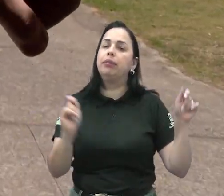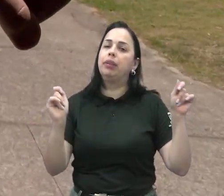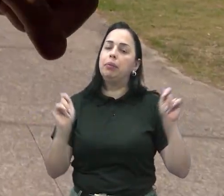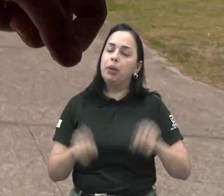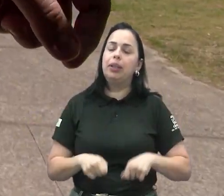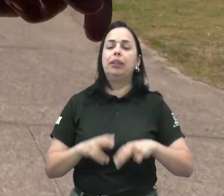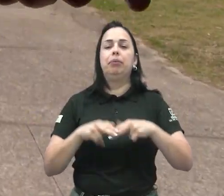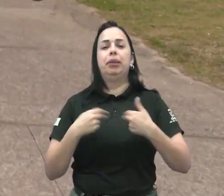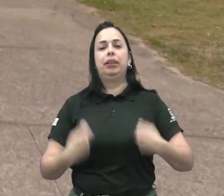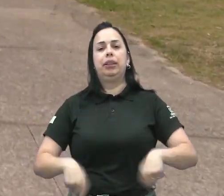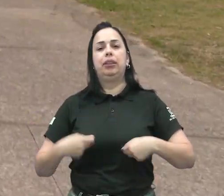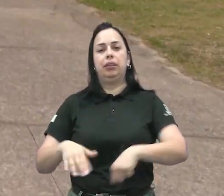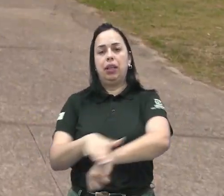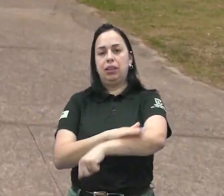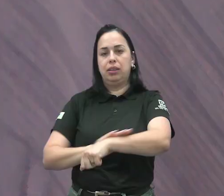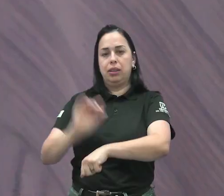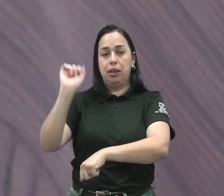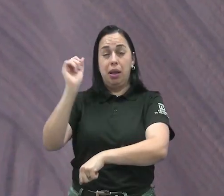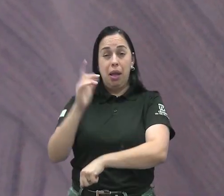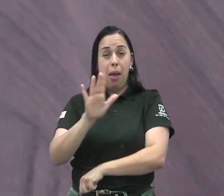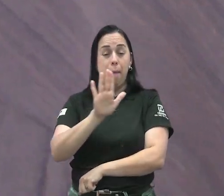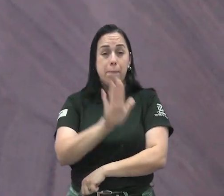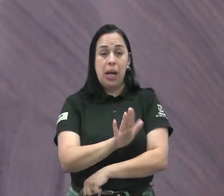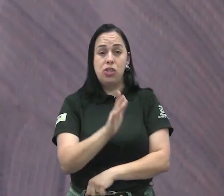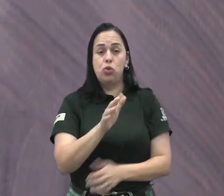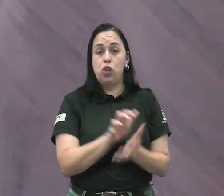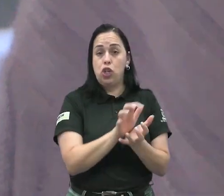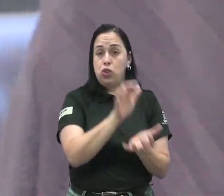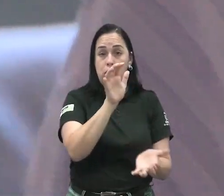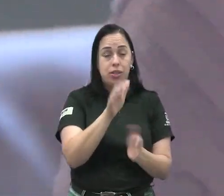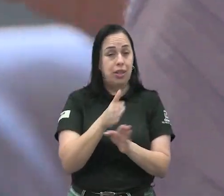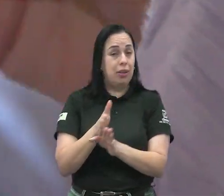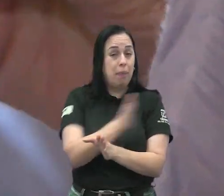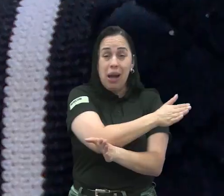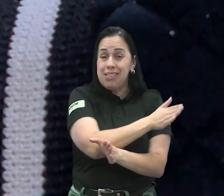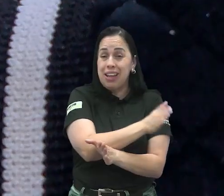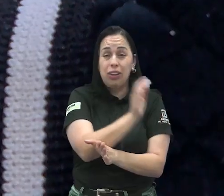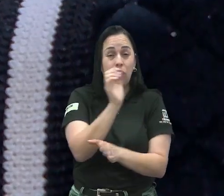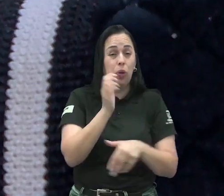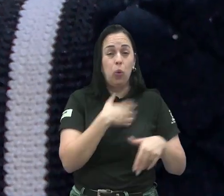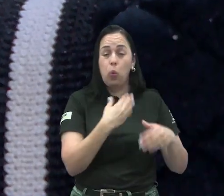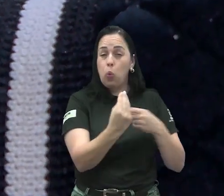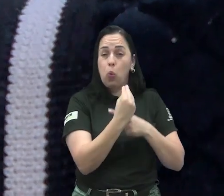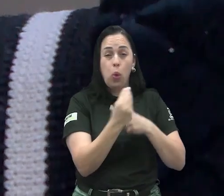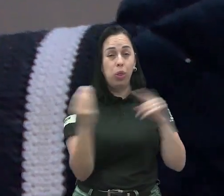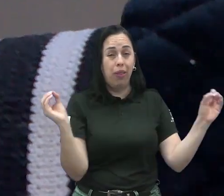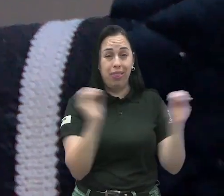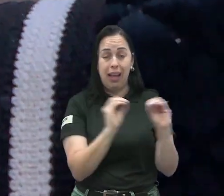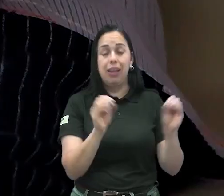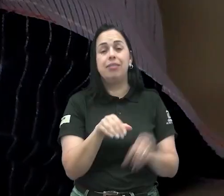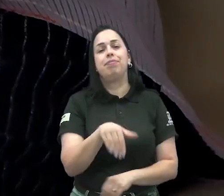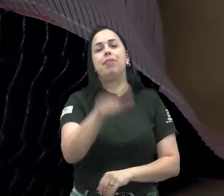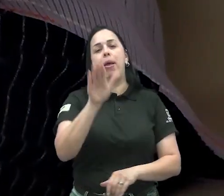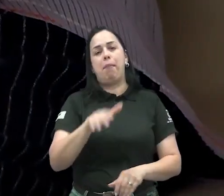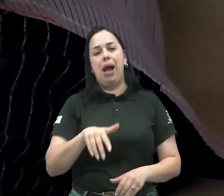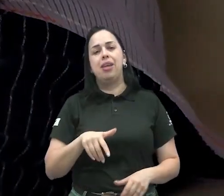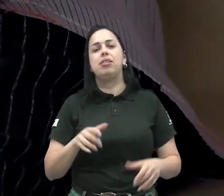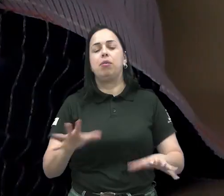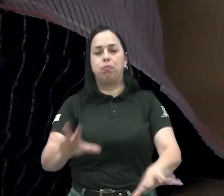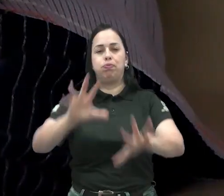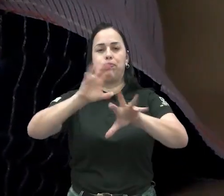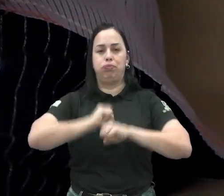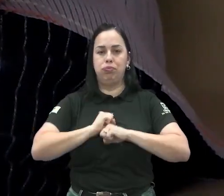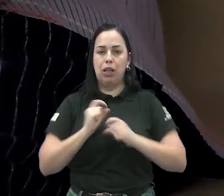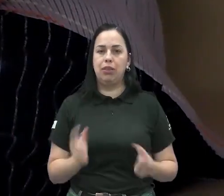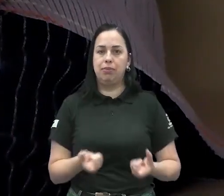é indispensável para todos. Mas os idosos que não tiveram cuidados com o sol ao longo da vida são a